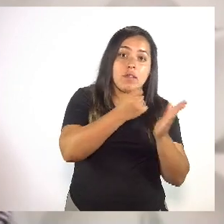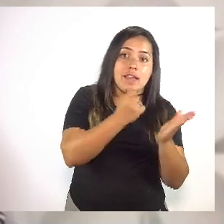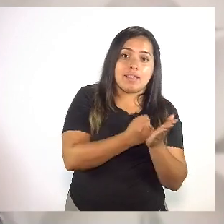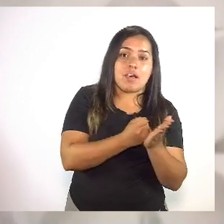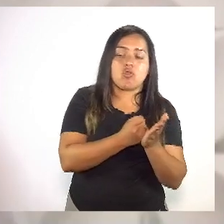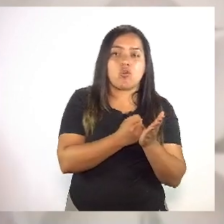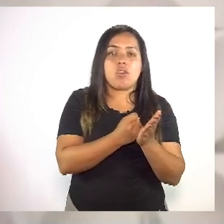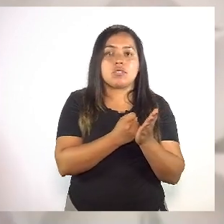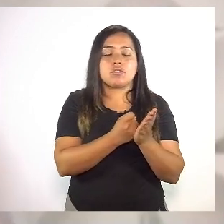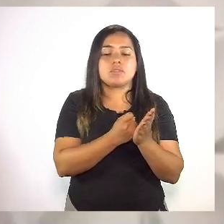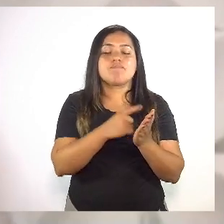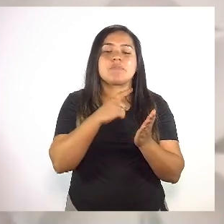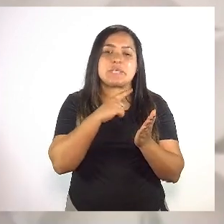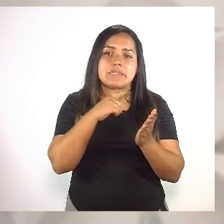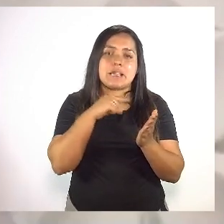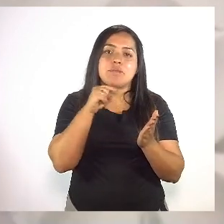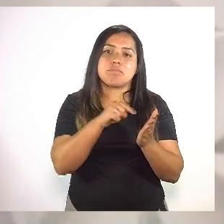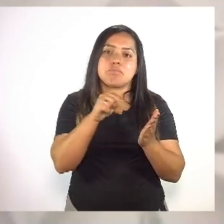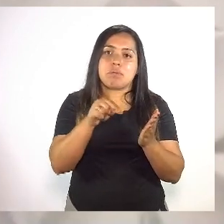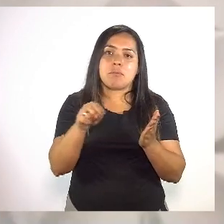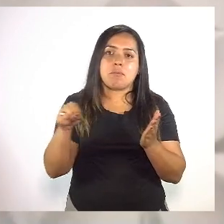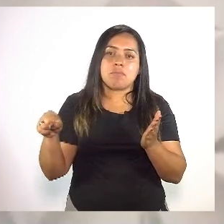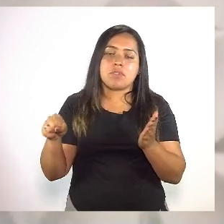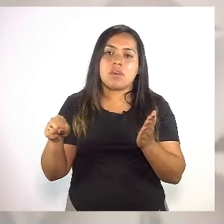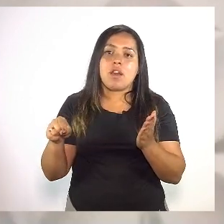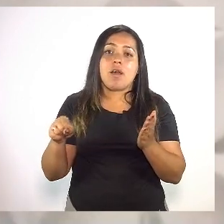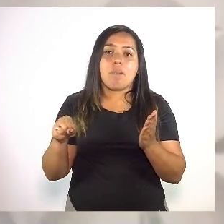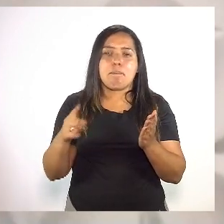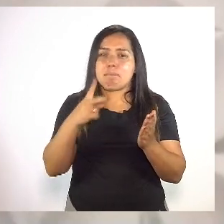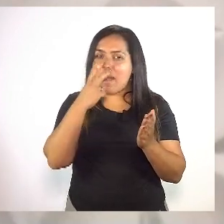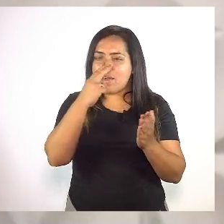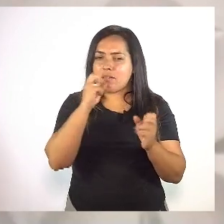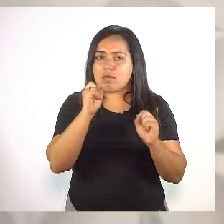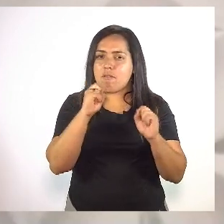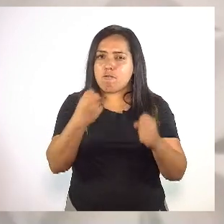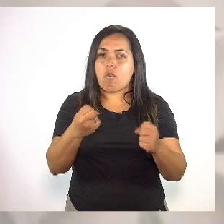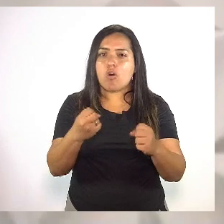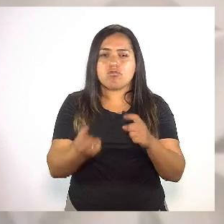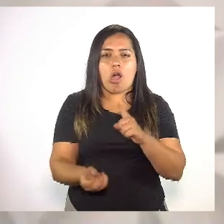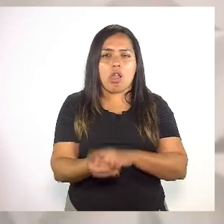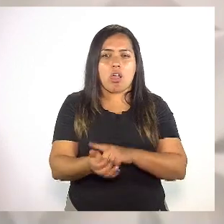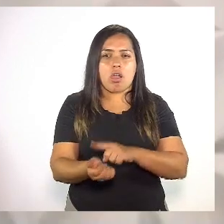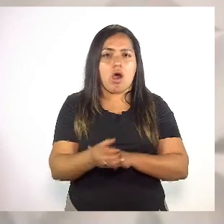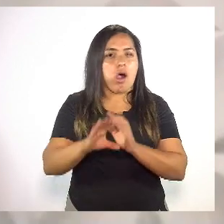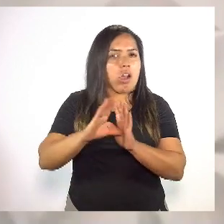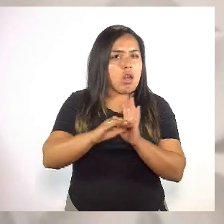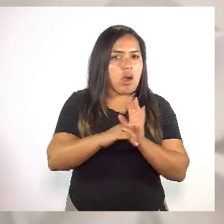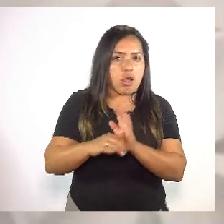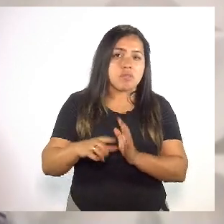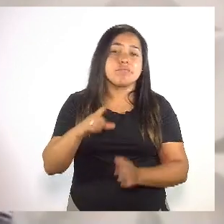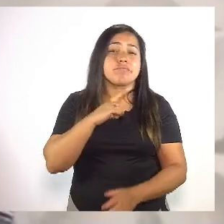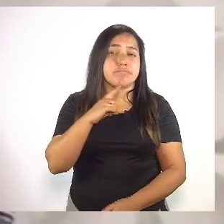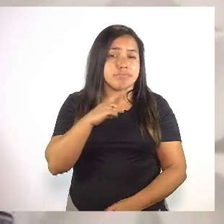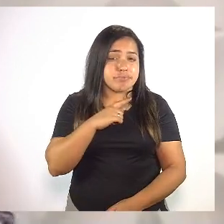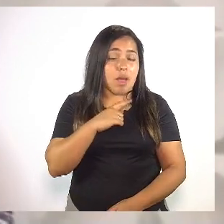quais incidem indícios fortes de fraude. Portanto, me parece que